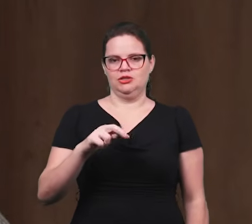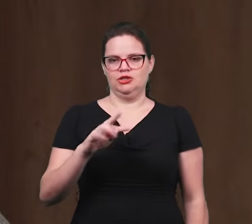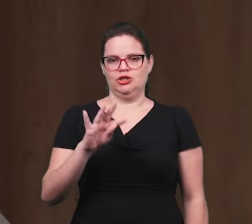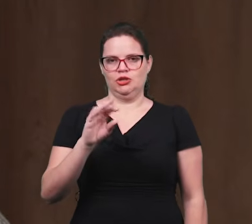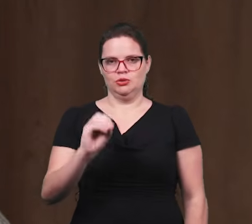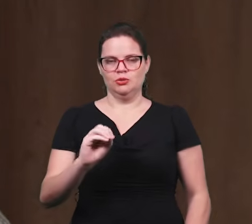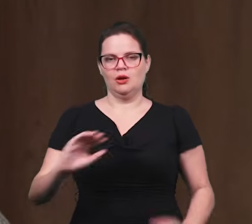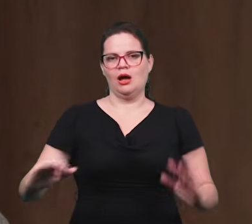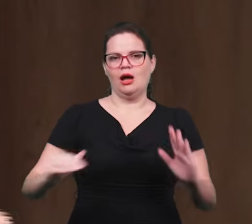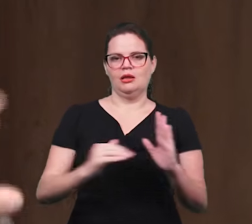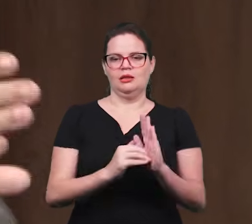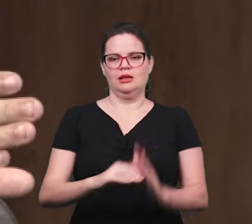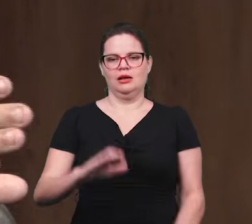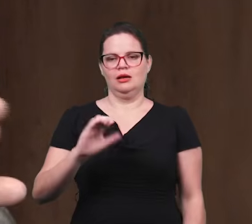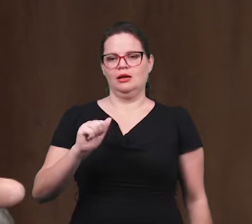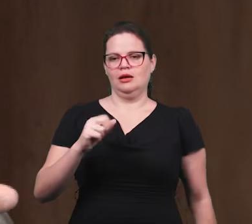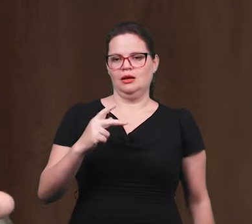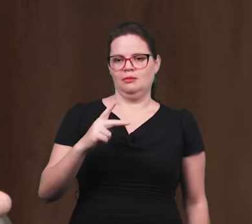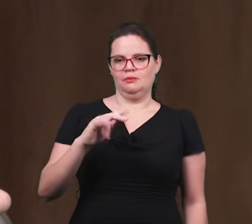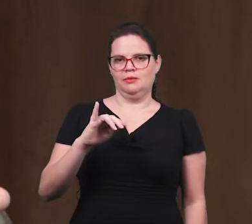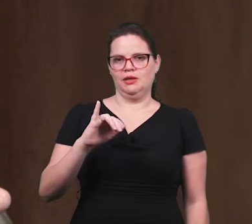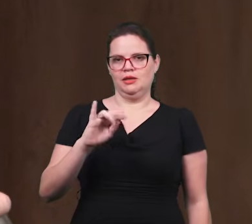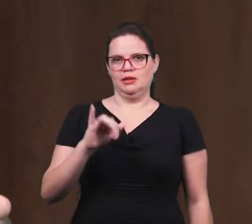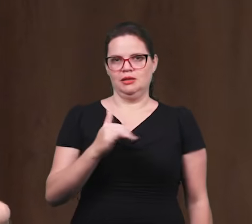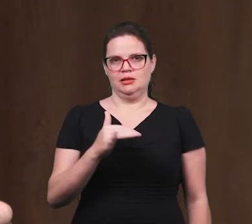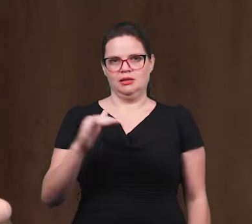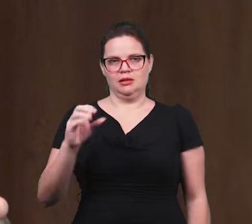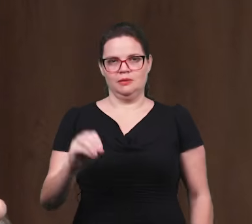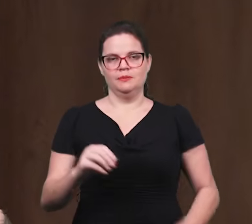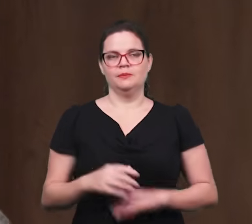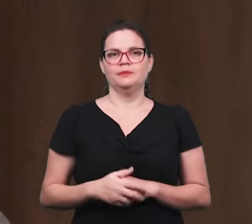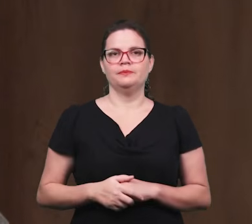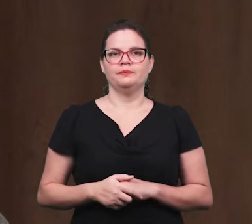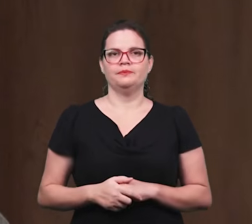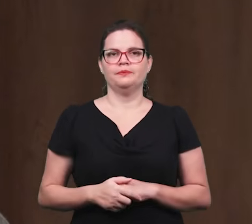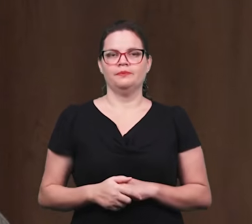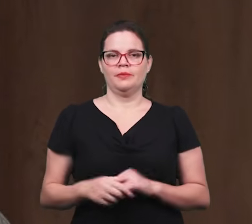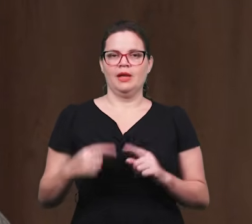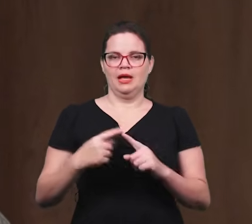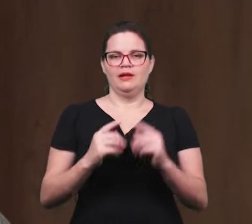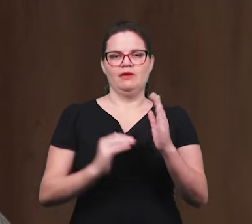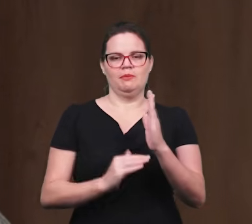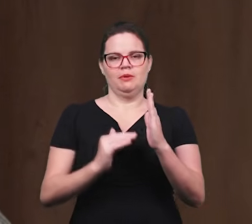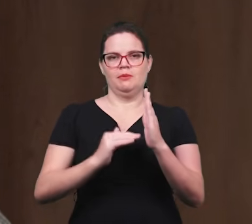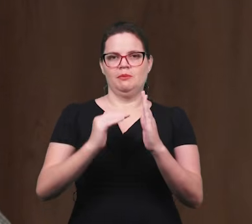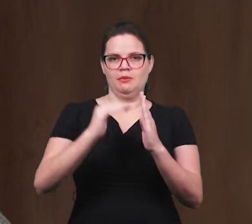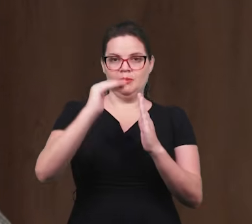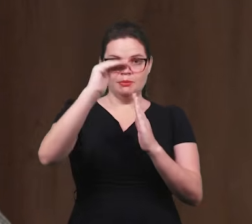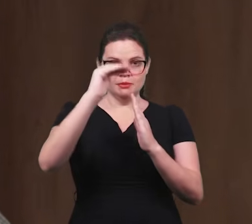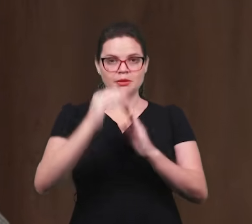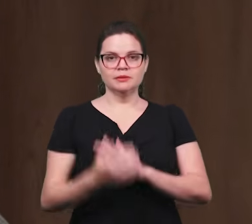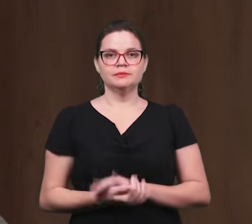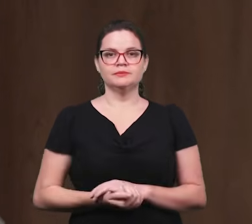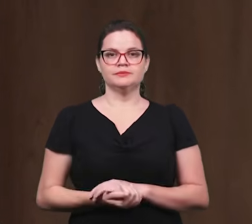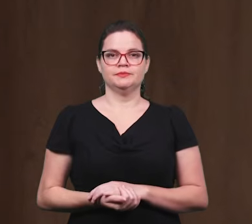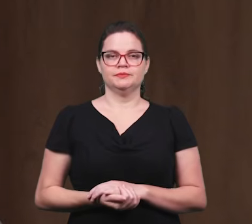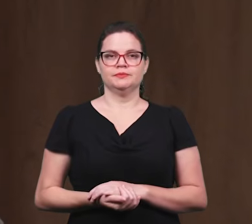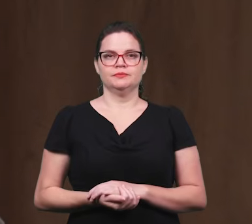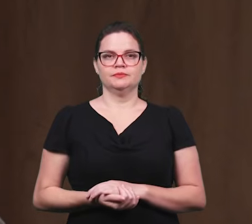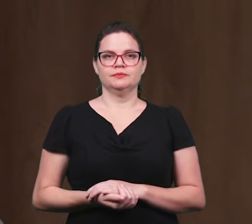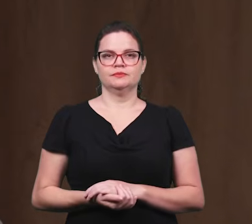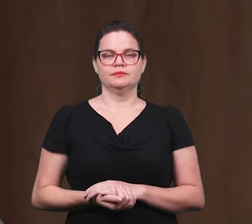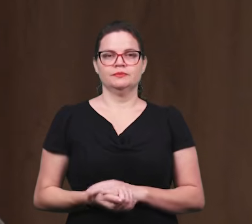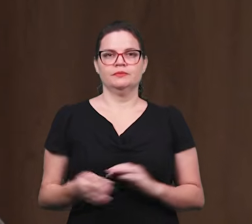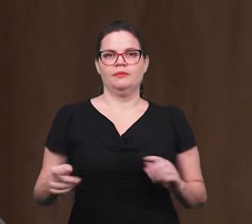capitão. Então, embora ele é praça, mas ele de subtenente ele pode sair tenente e chegar a capitão, já é a carreira de oficial.